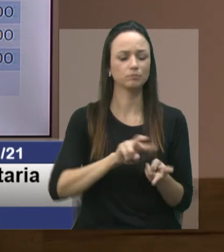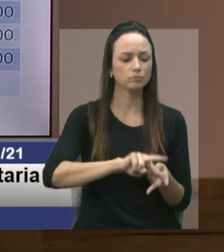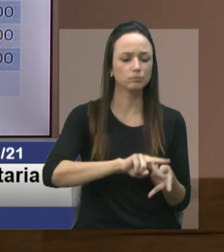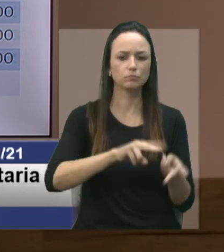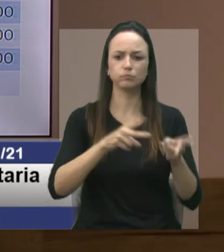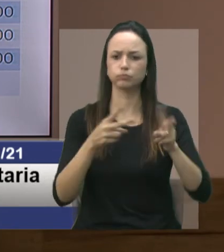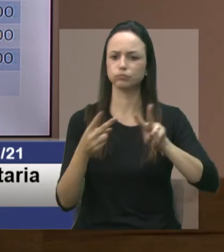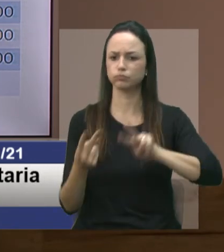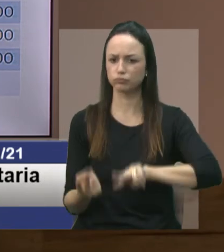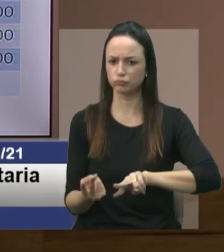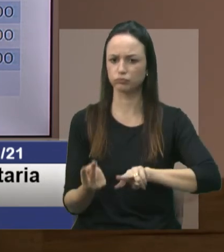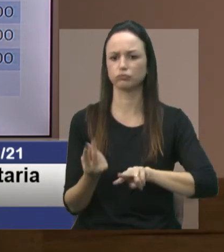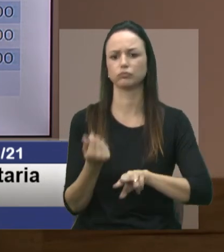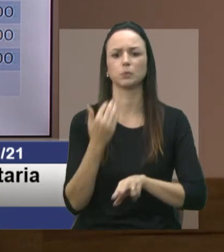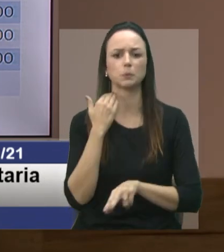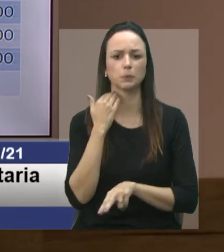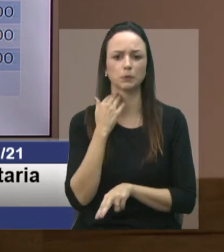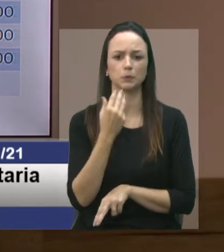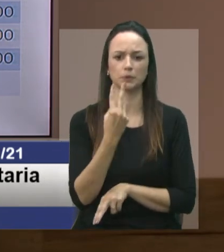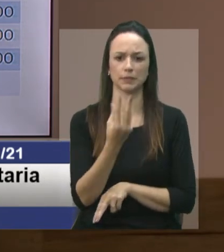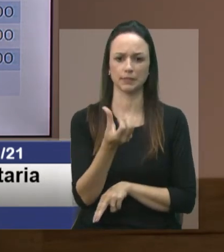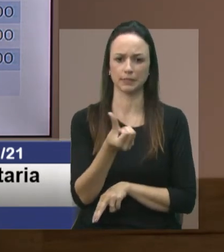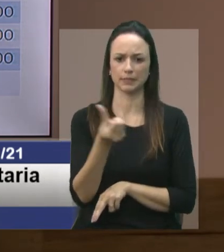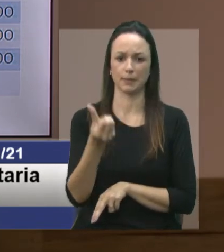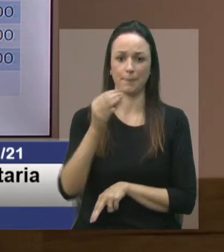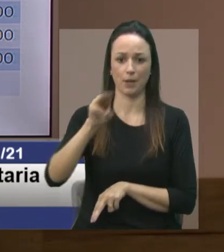Transferências correntes,